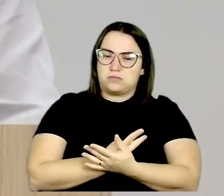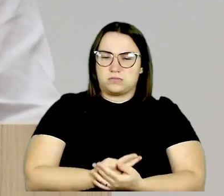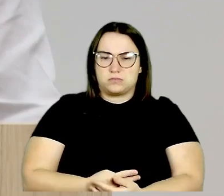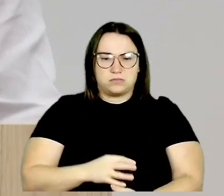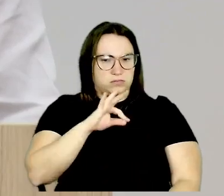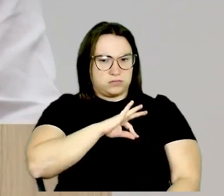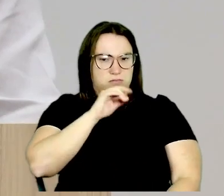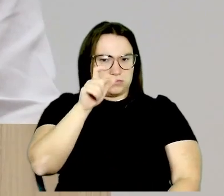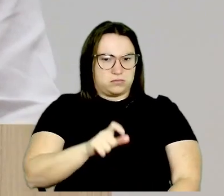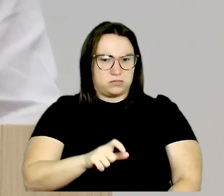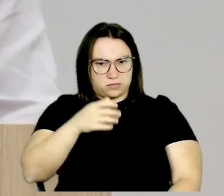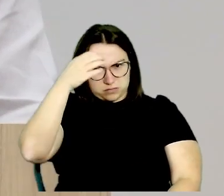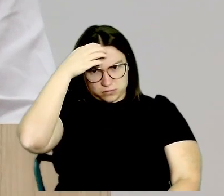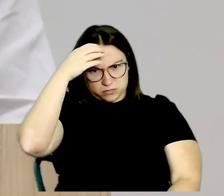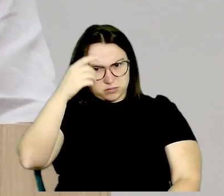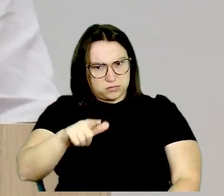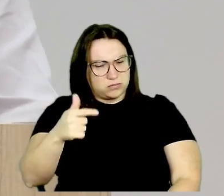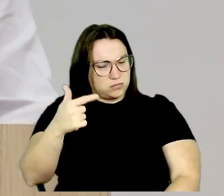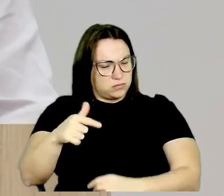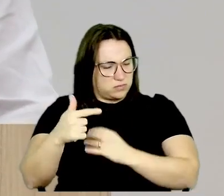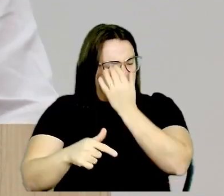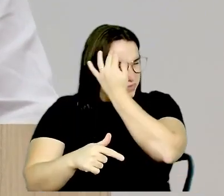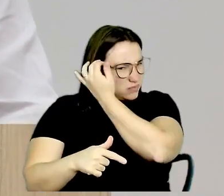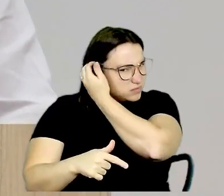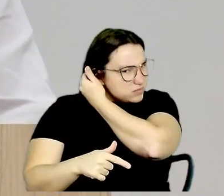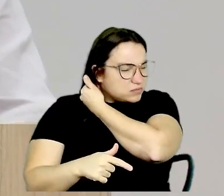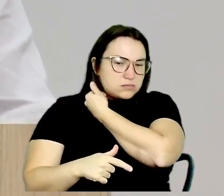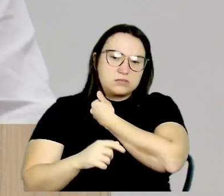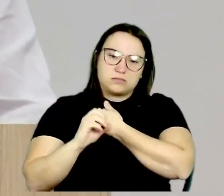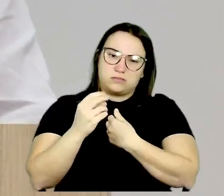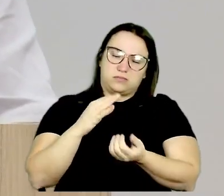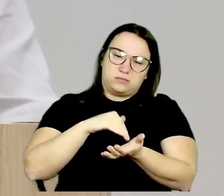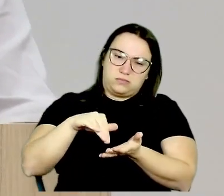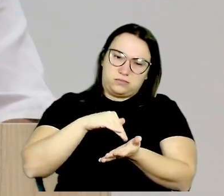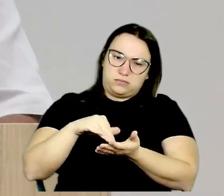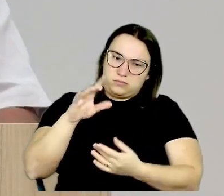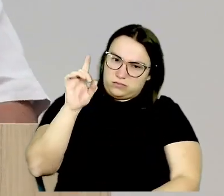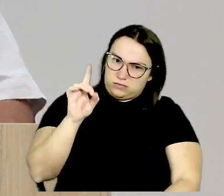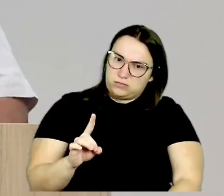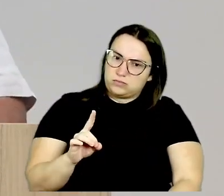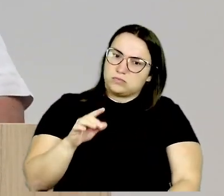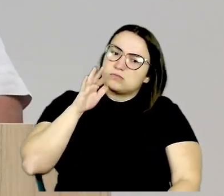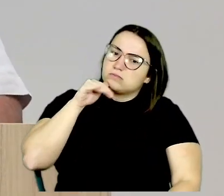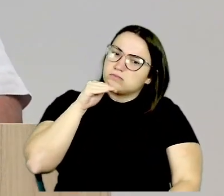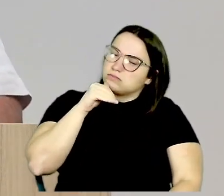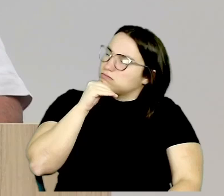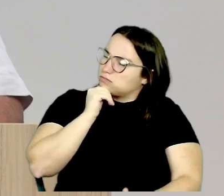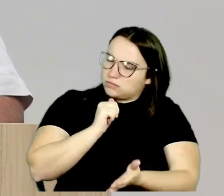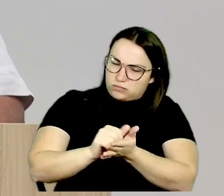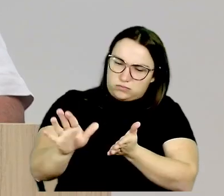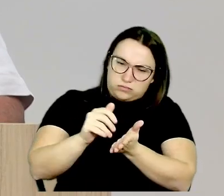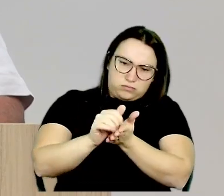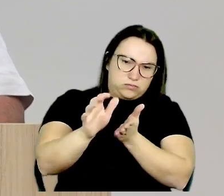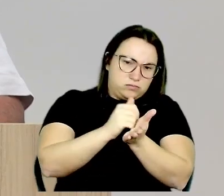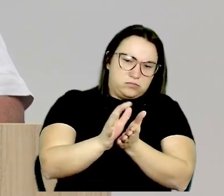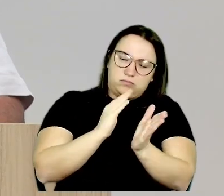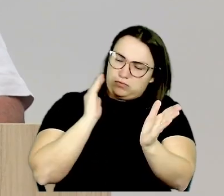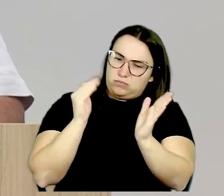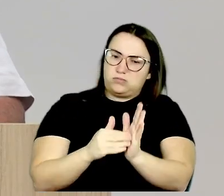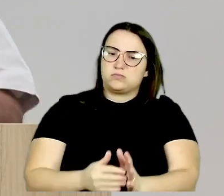tem culpa disso daí, não. Ou senão, manda o secretário, manda o diretor e o funcionário tudo junto embora.